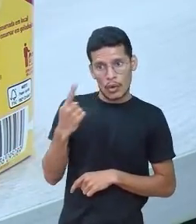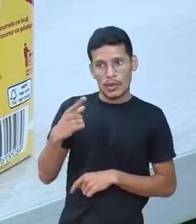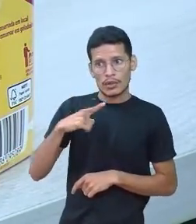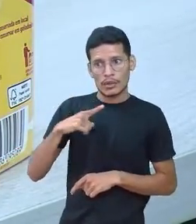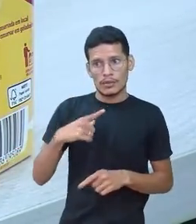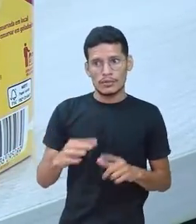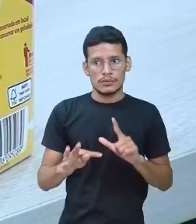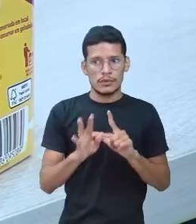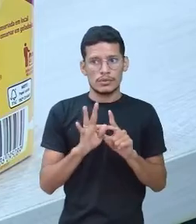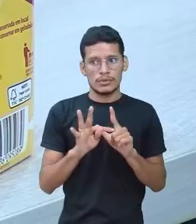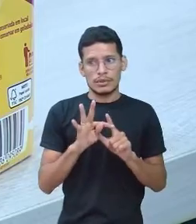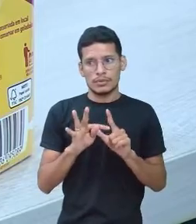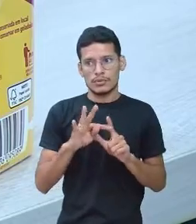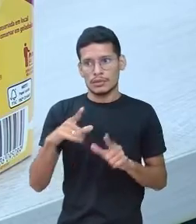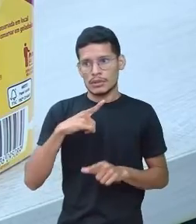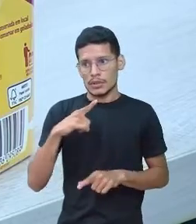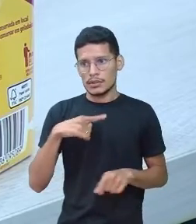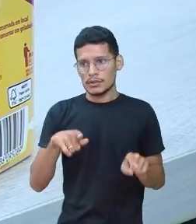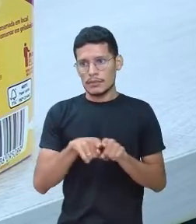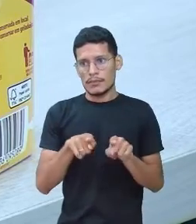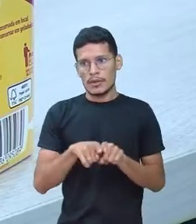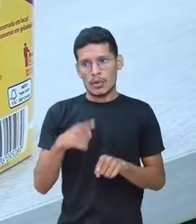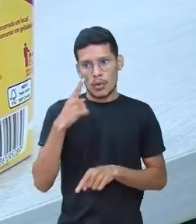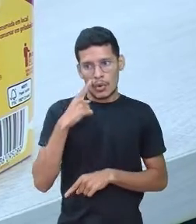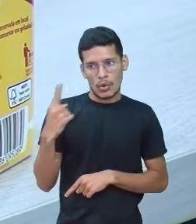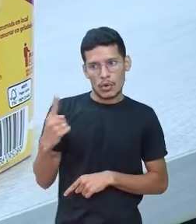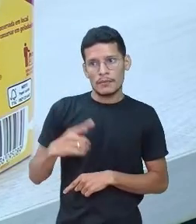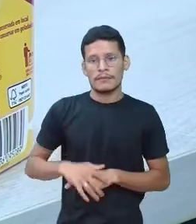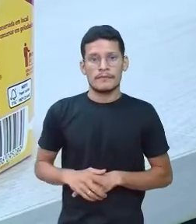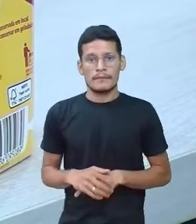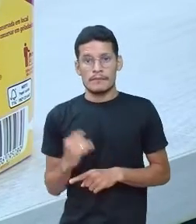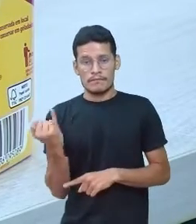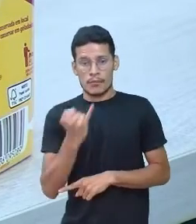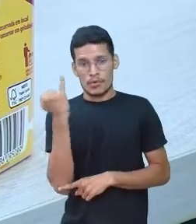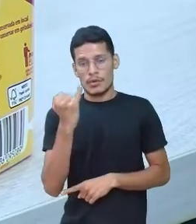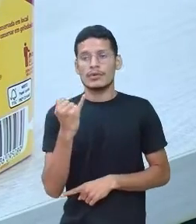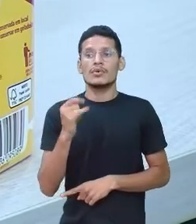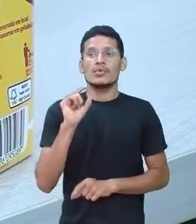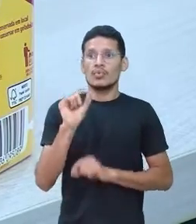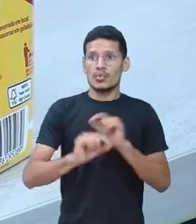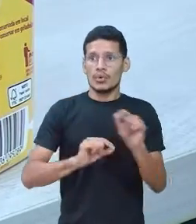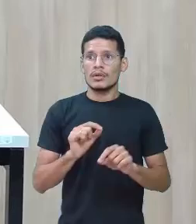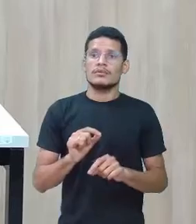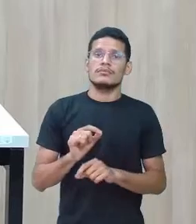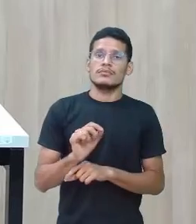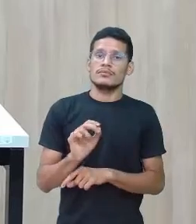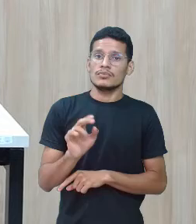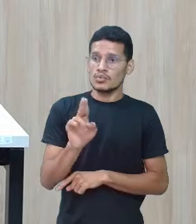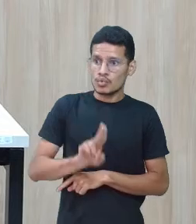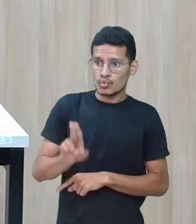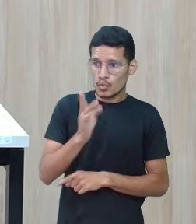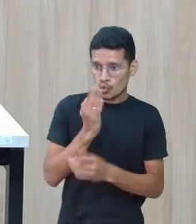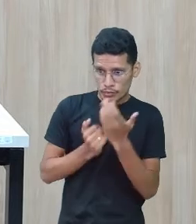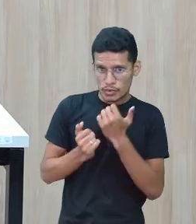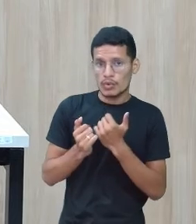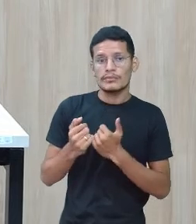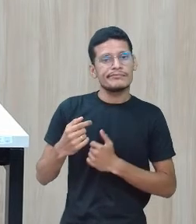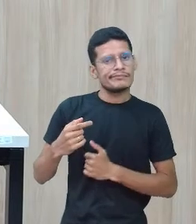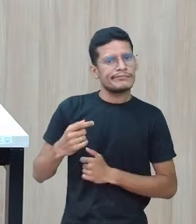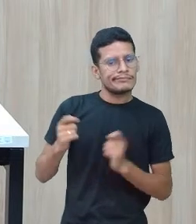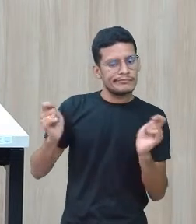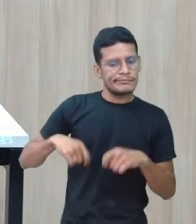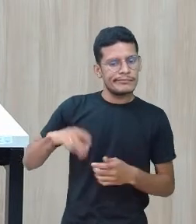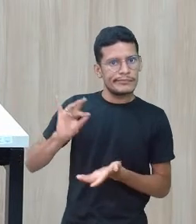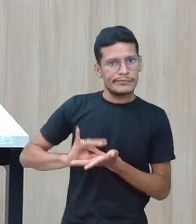símbolo de transgênico também, olha, tá vendo? Então, é importante que o consumidor, ele realmente,